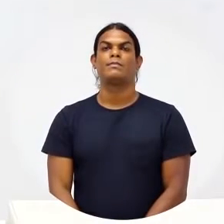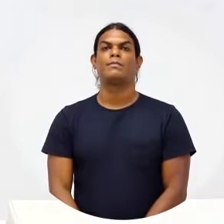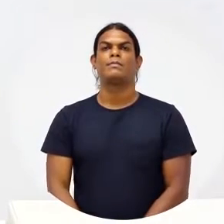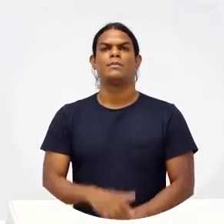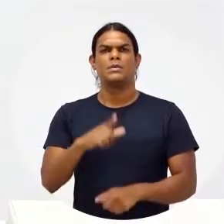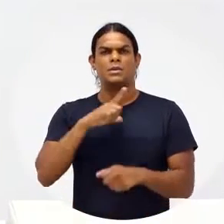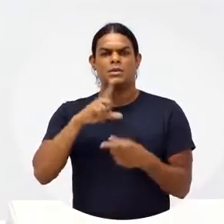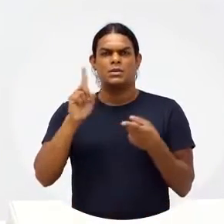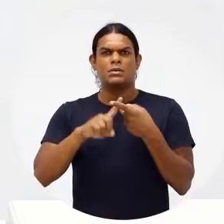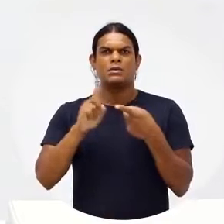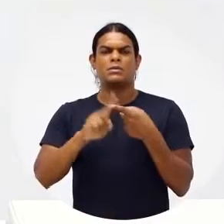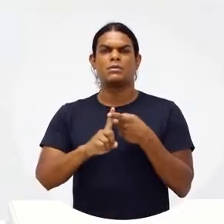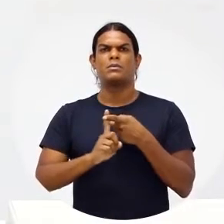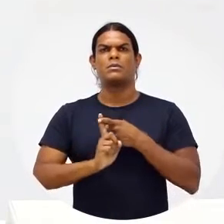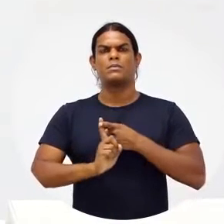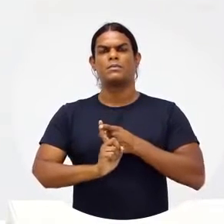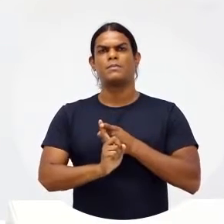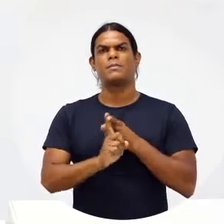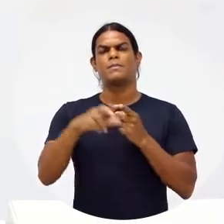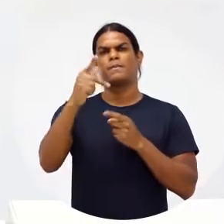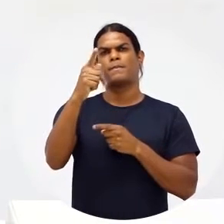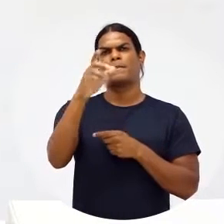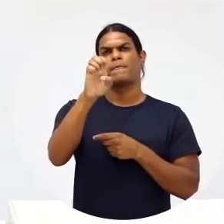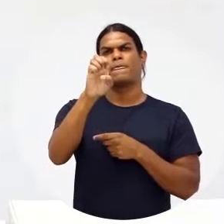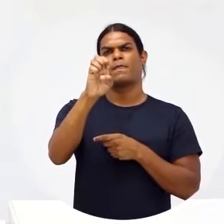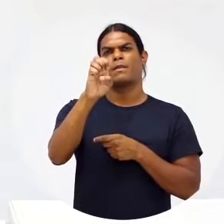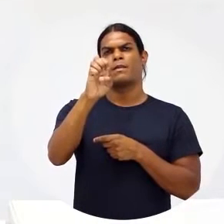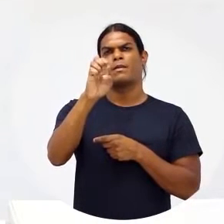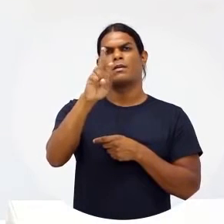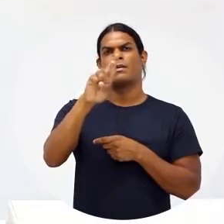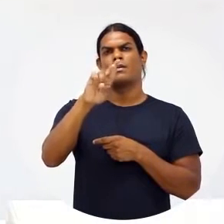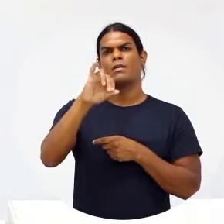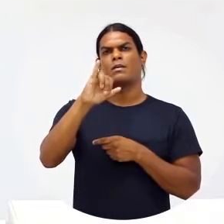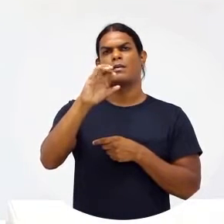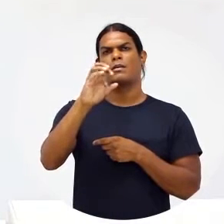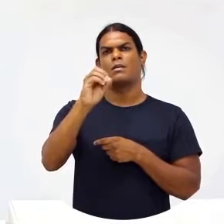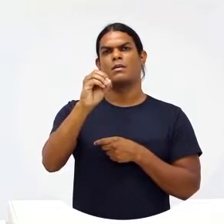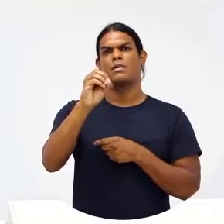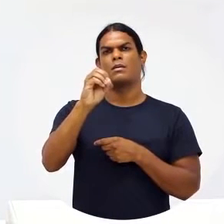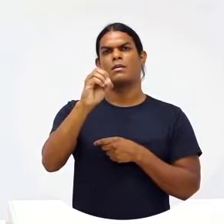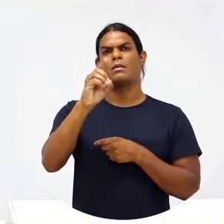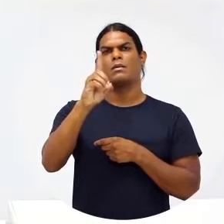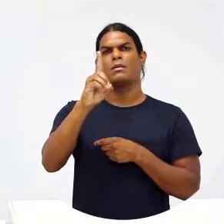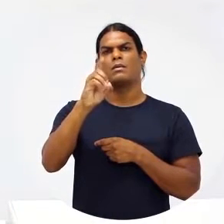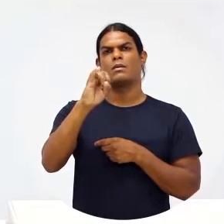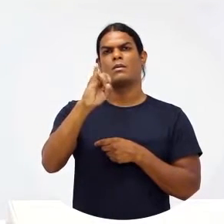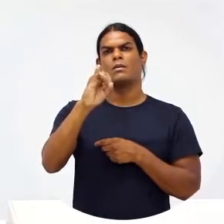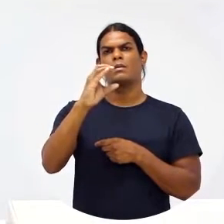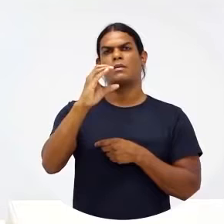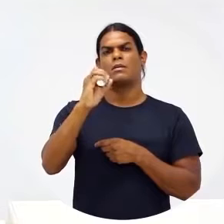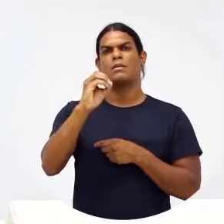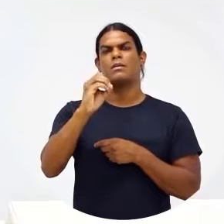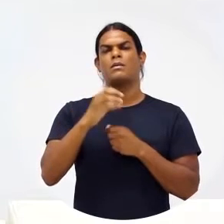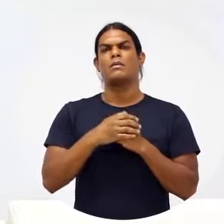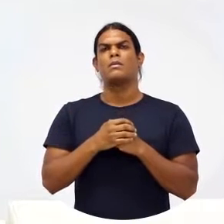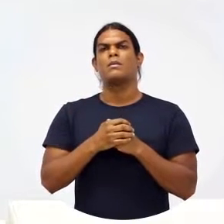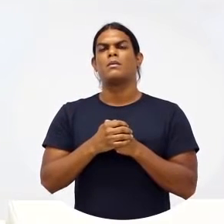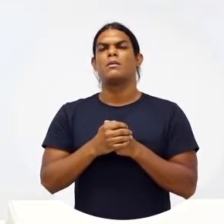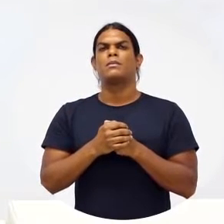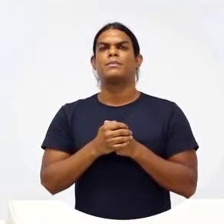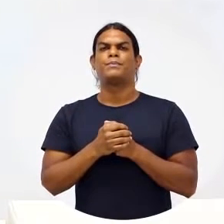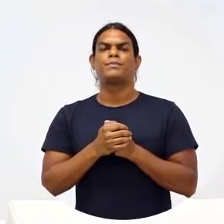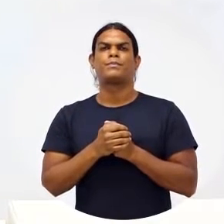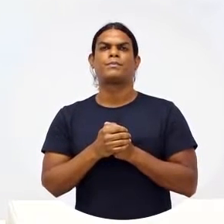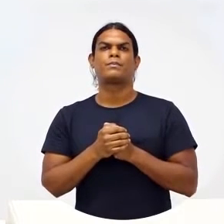outro exame que é o periódico, que vai ser realizado com a periodicidade pré-determinada. Então, nós temos